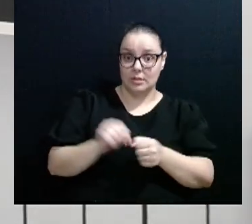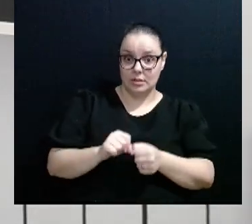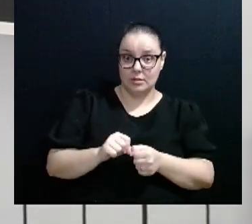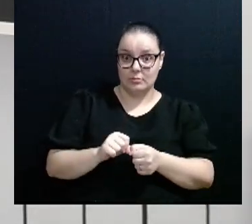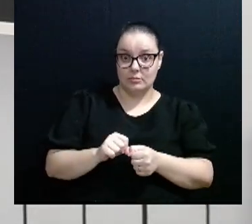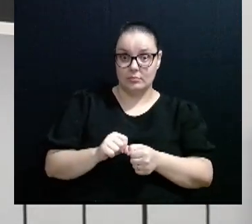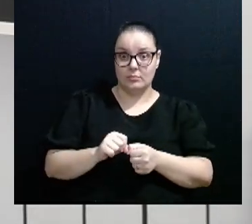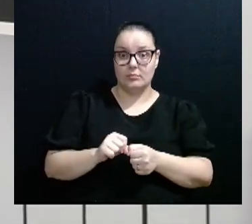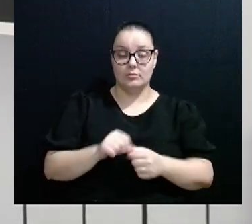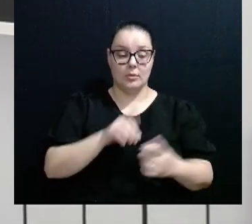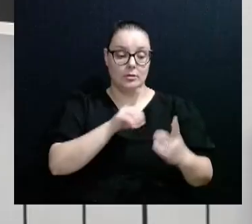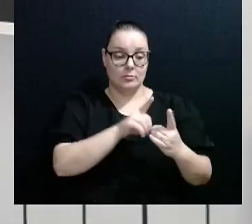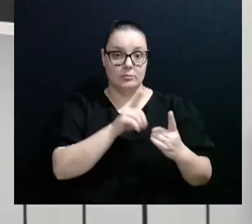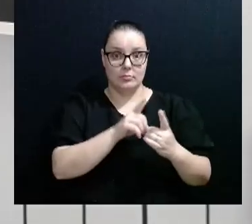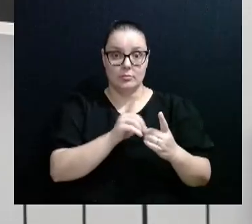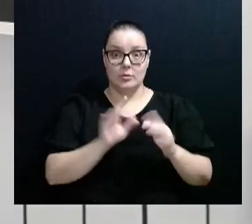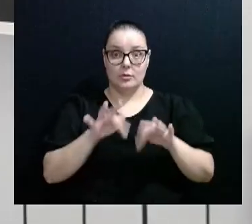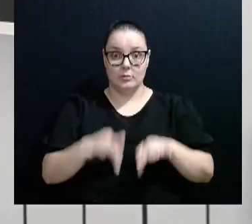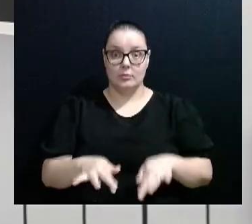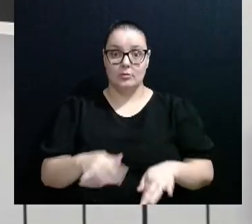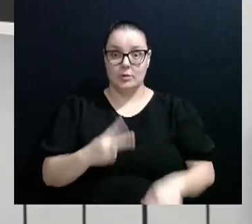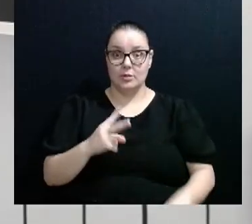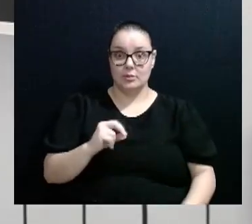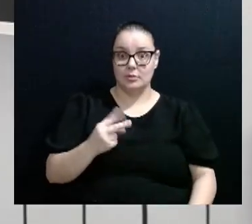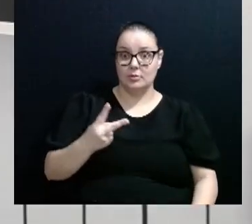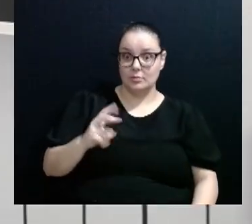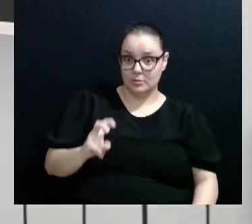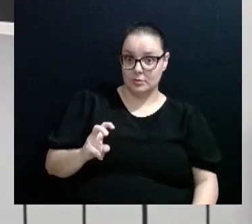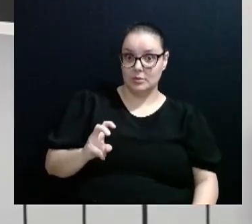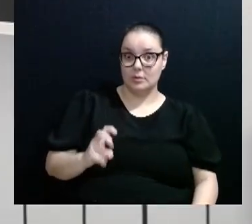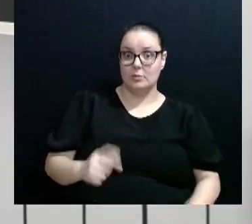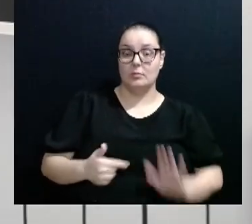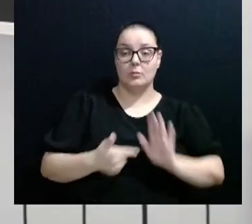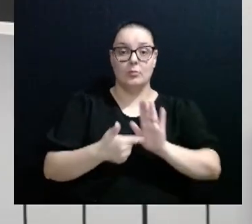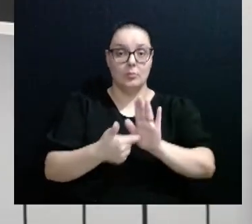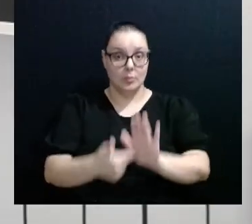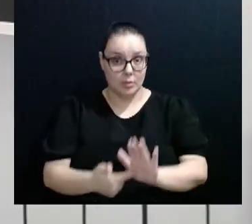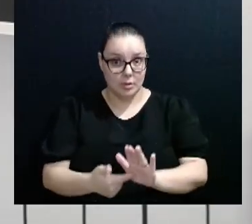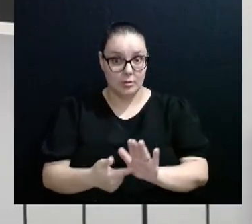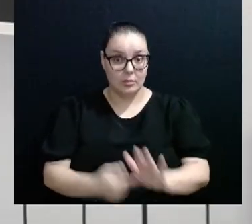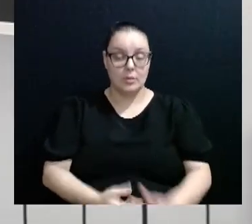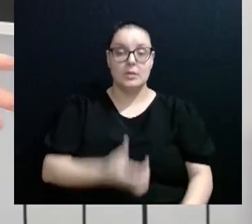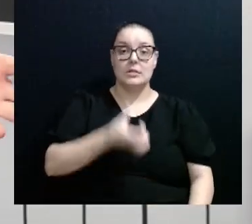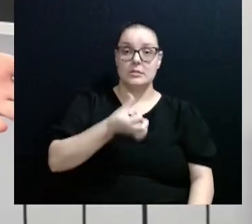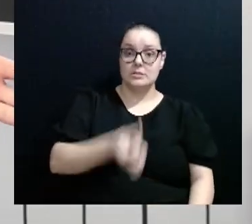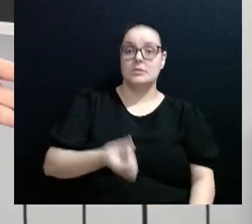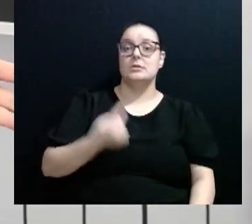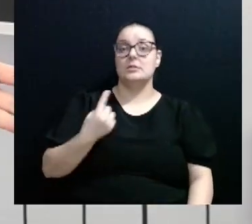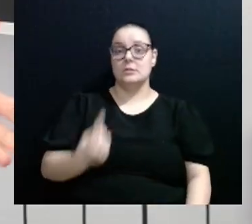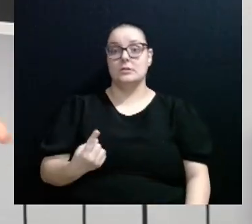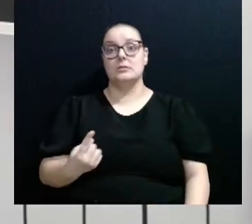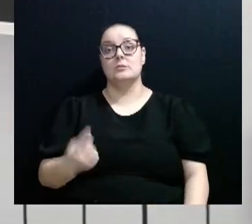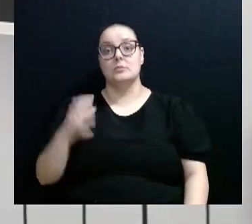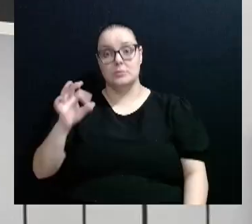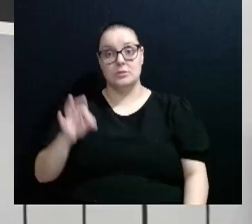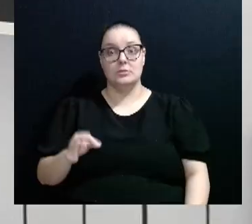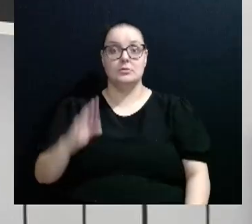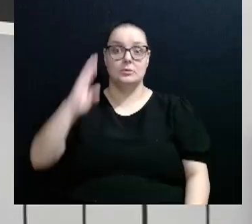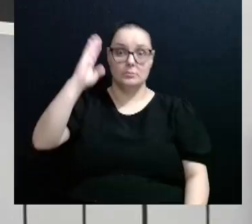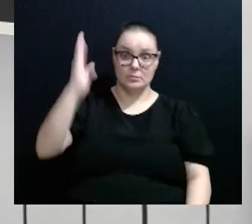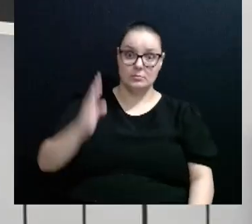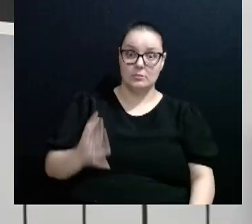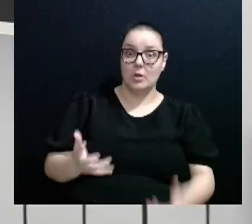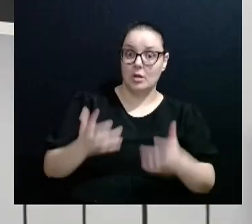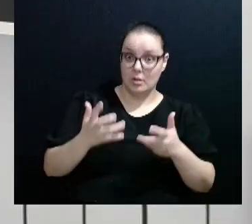no fim de 2025 apontou que 61% dos brasileiros pretendem procurar um